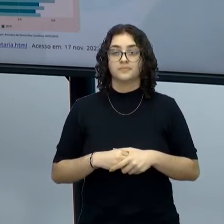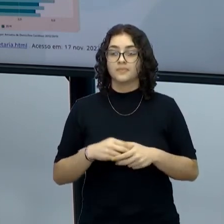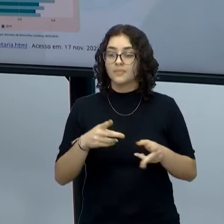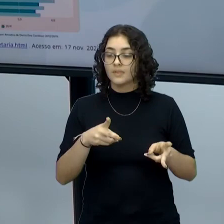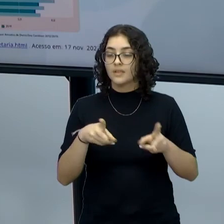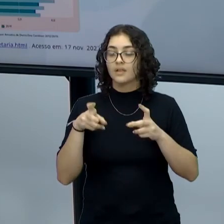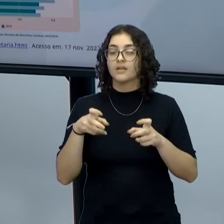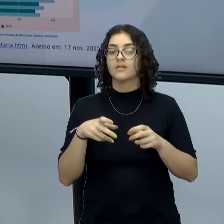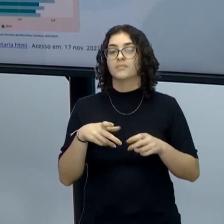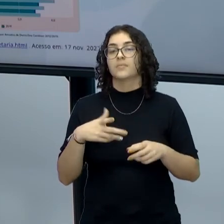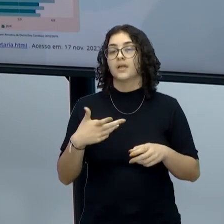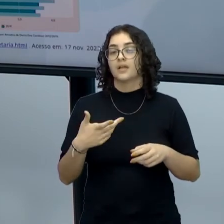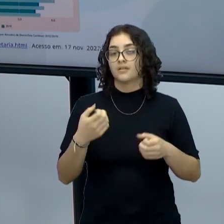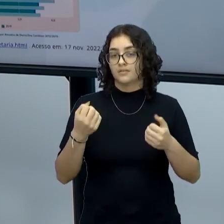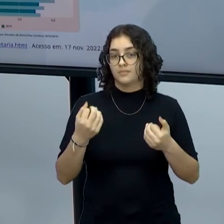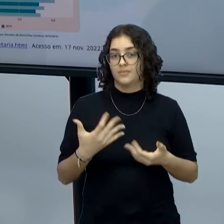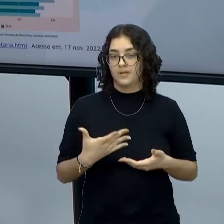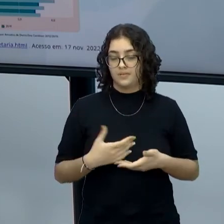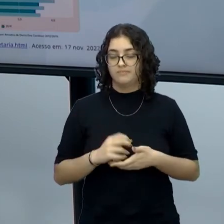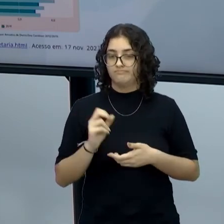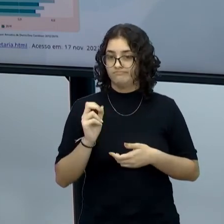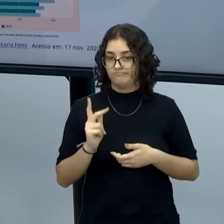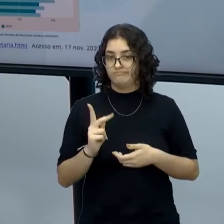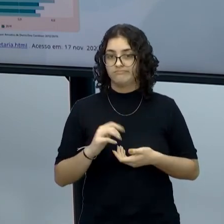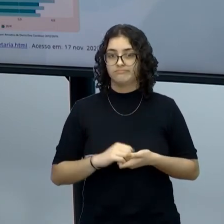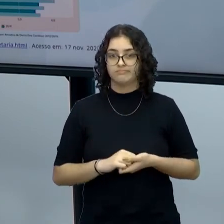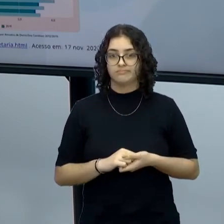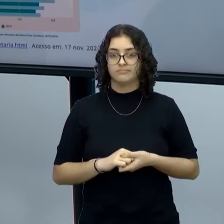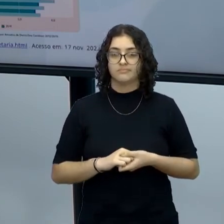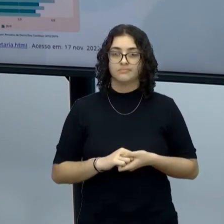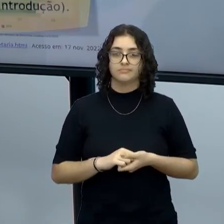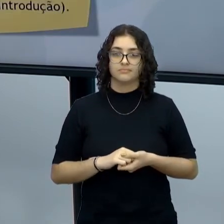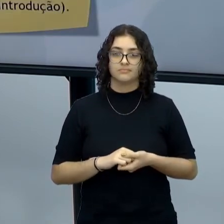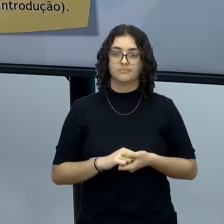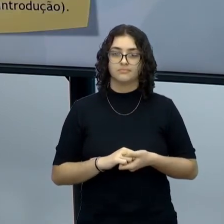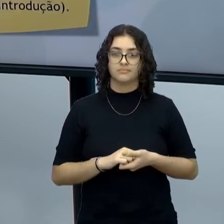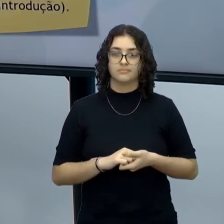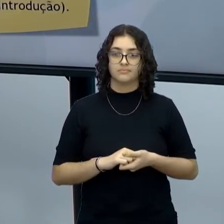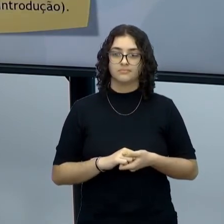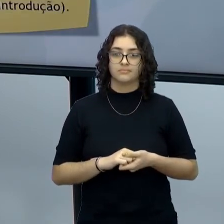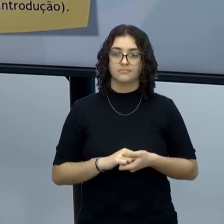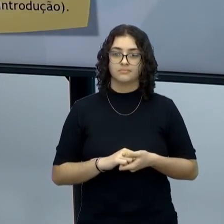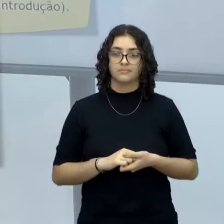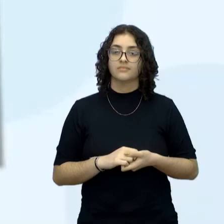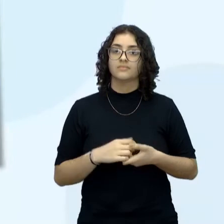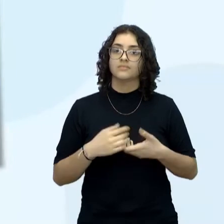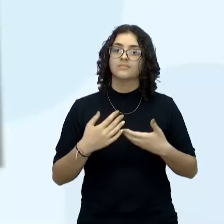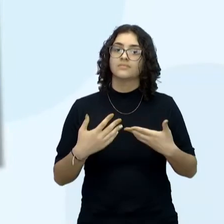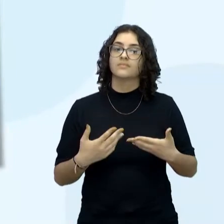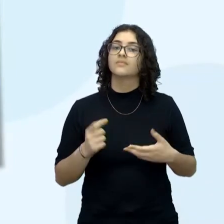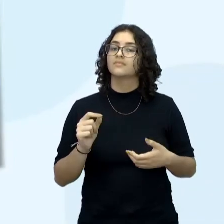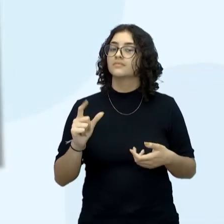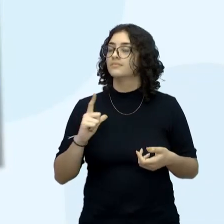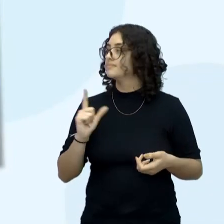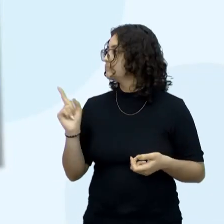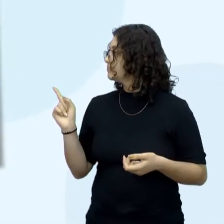isso, falar um pouquinho disso também, tá bom? Pessoal, então, tá aí na tela para